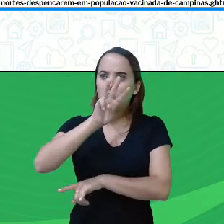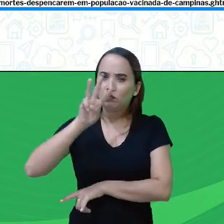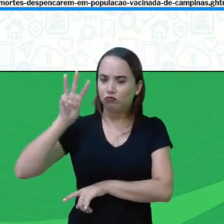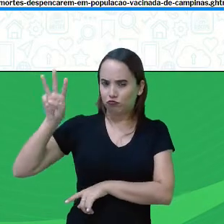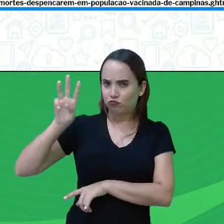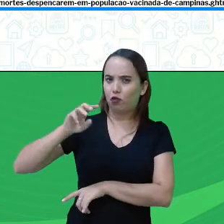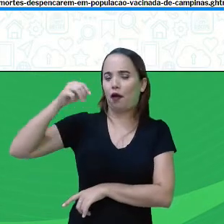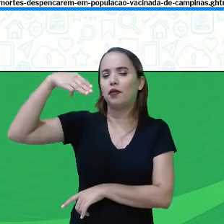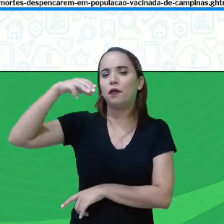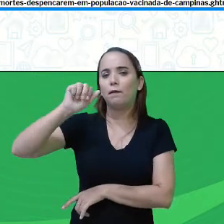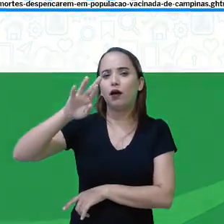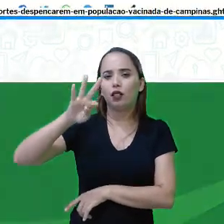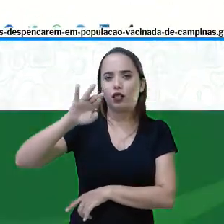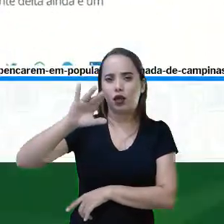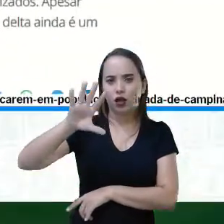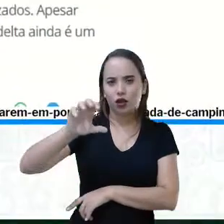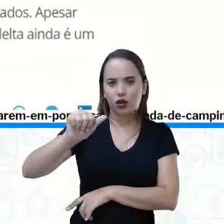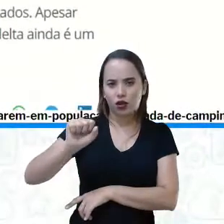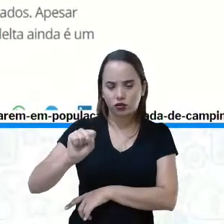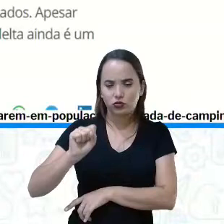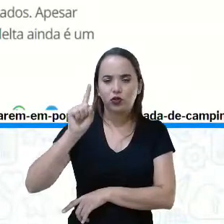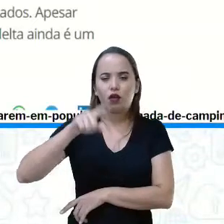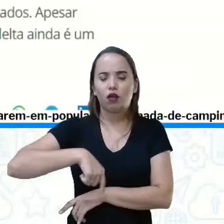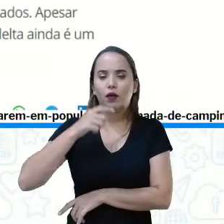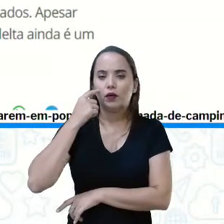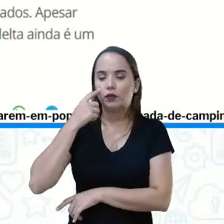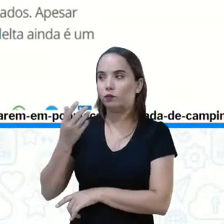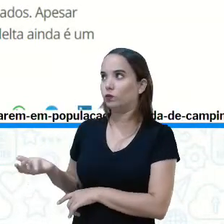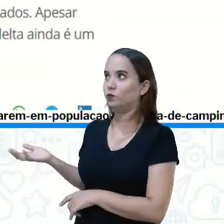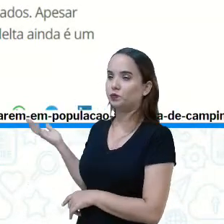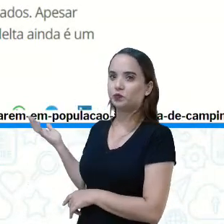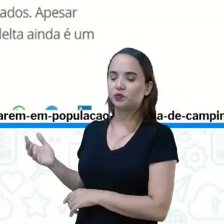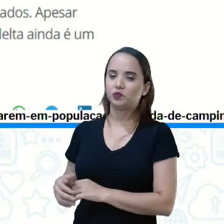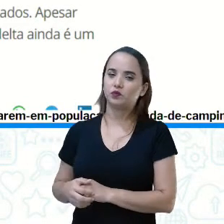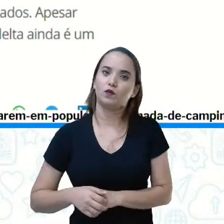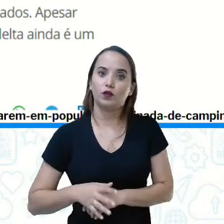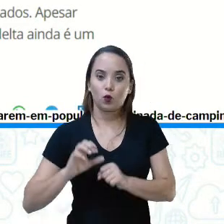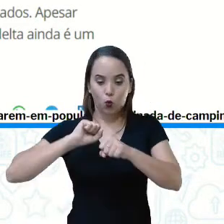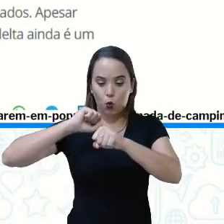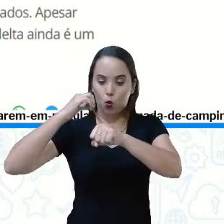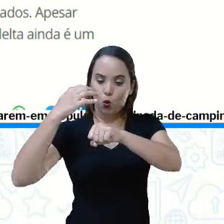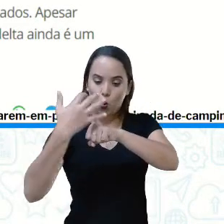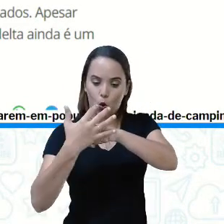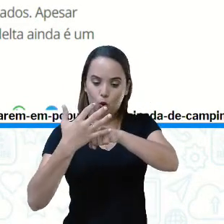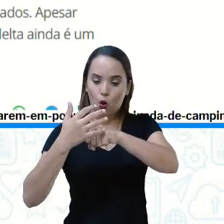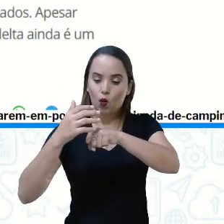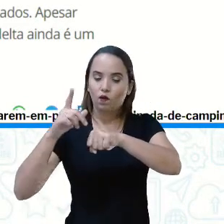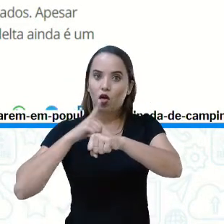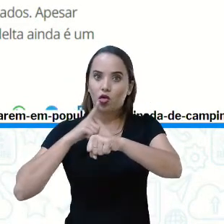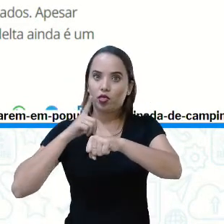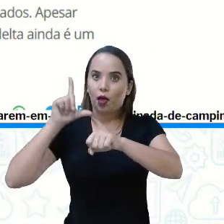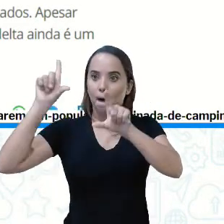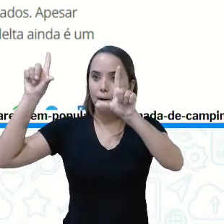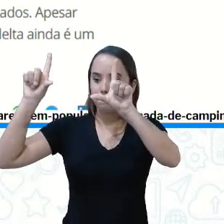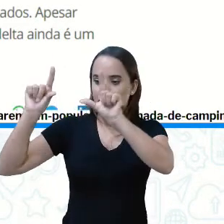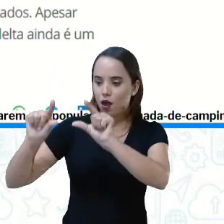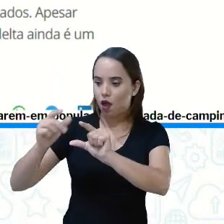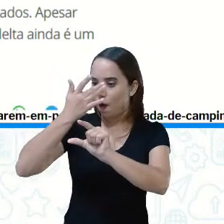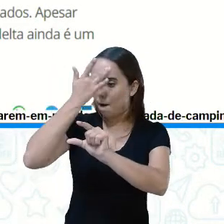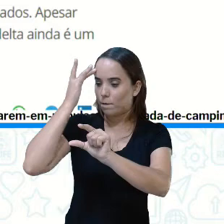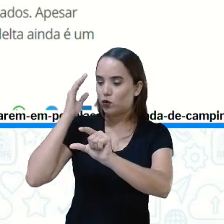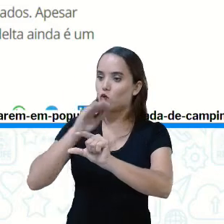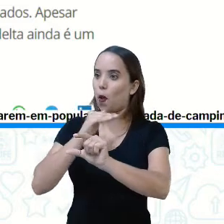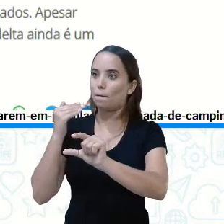aqui pra gente que diz assim, ó: queda das mortes por Covid aponta indício do efeito da vacinação no